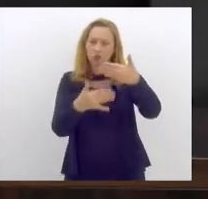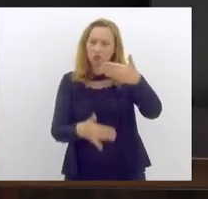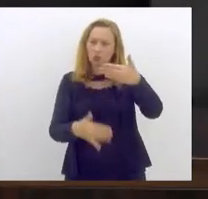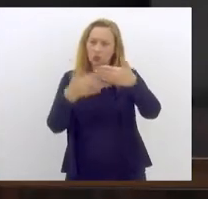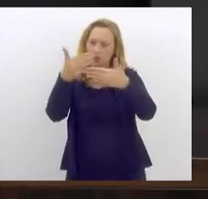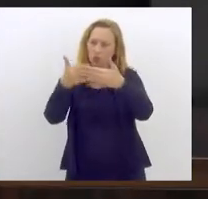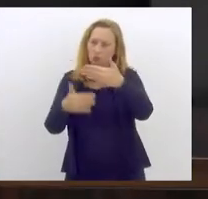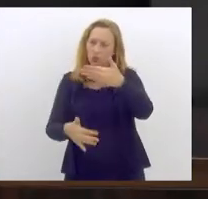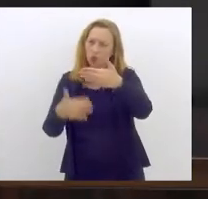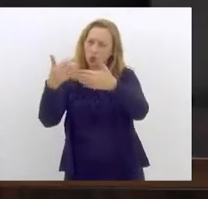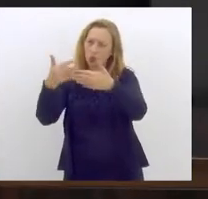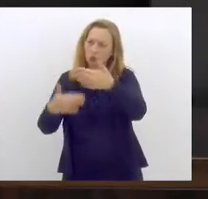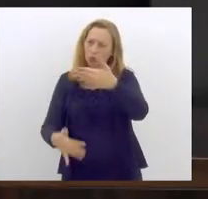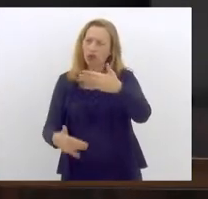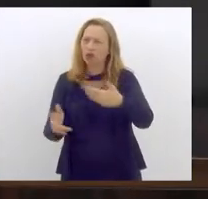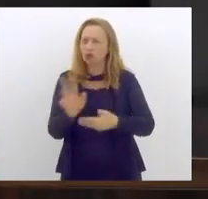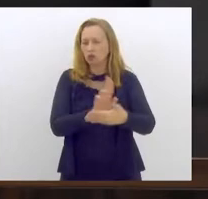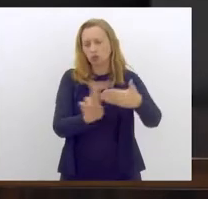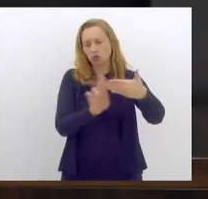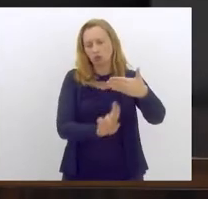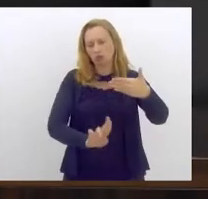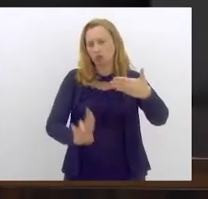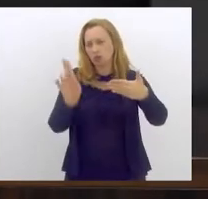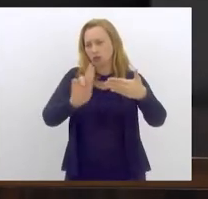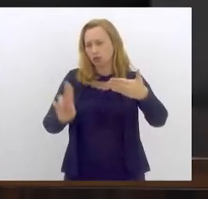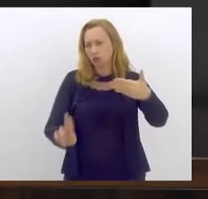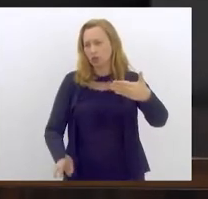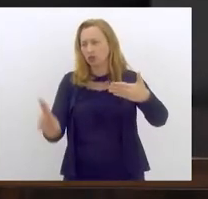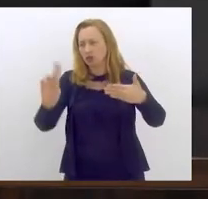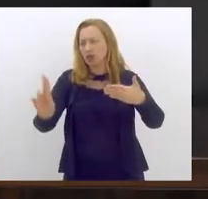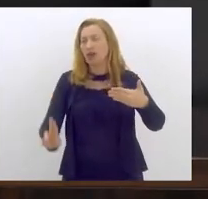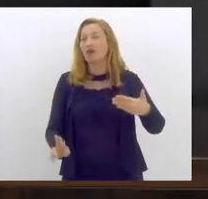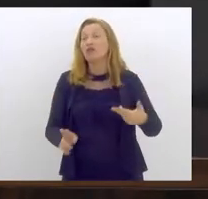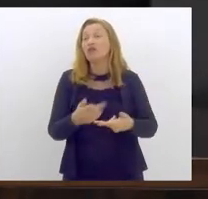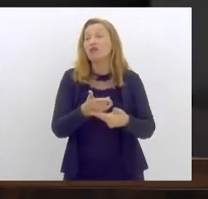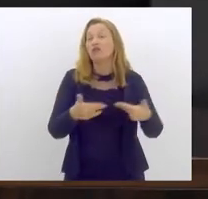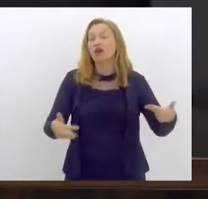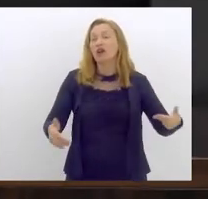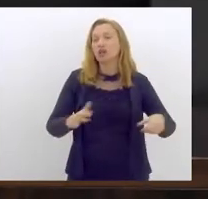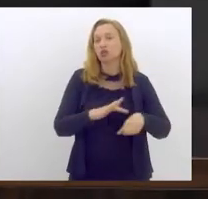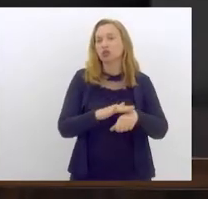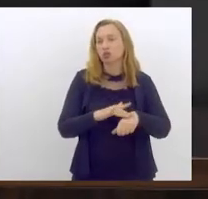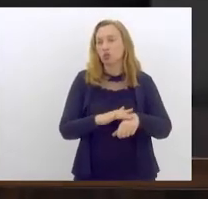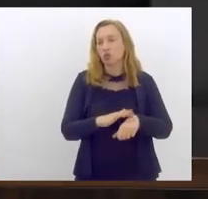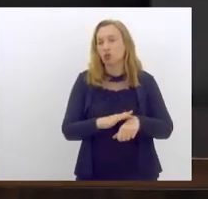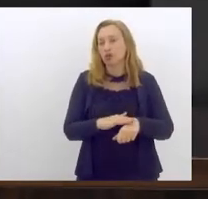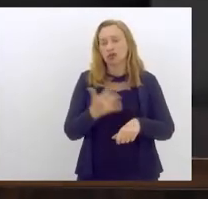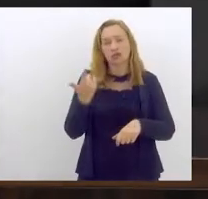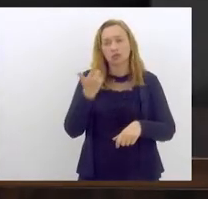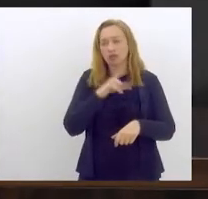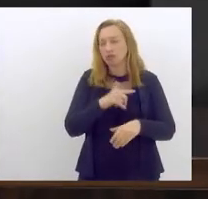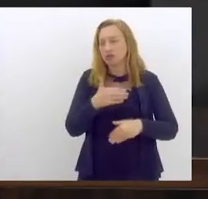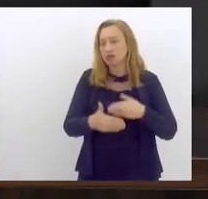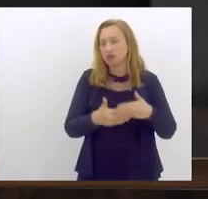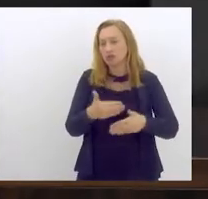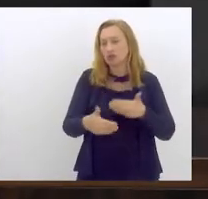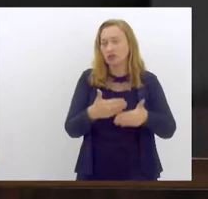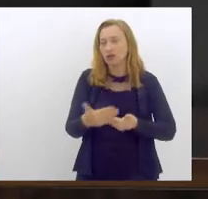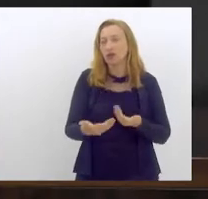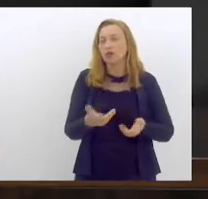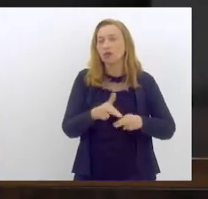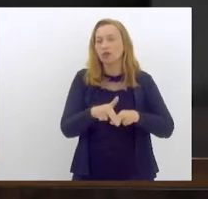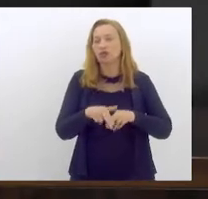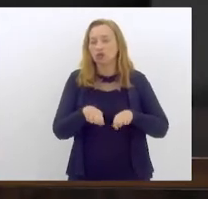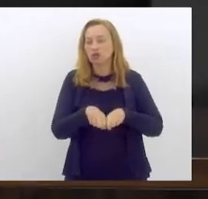de muitas doenças ela não anda e principalmente por conta da pandemia hoje a gente